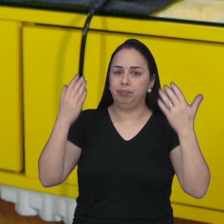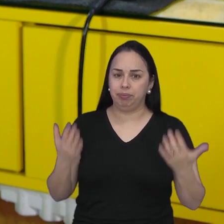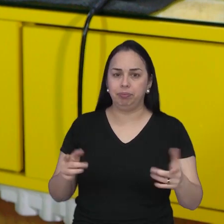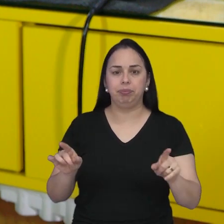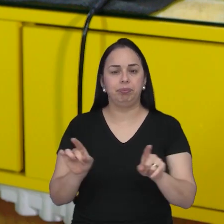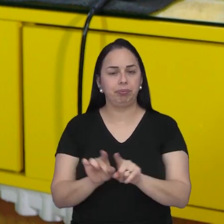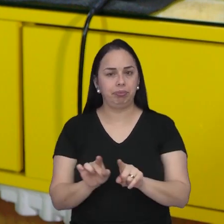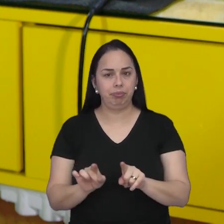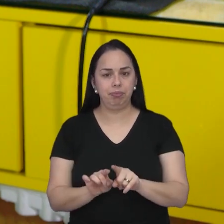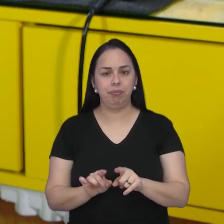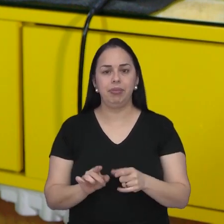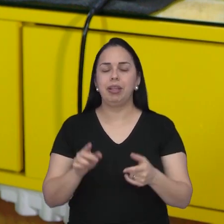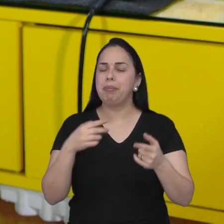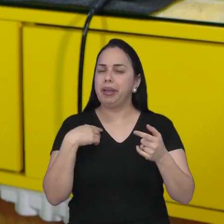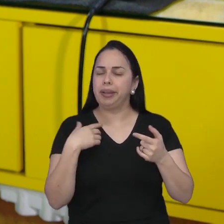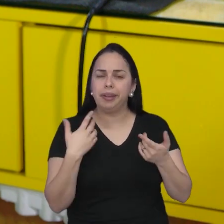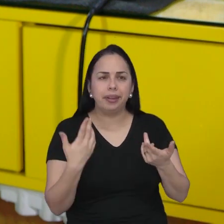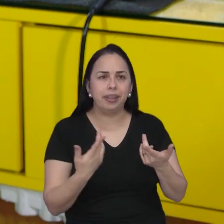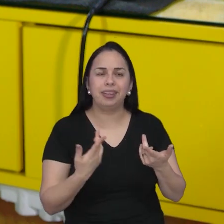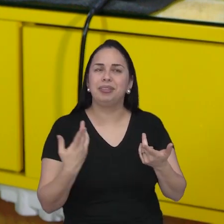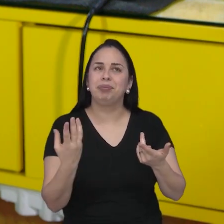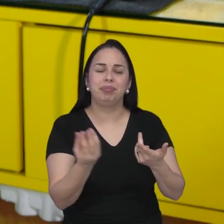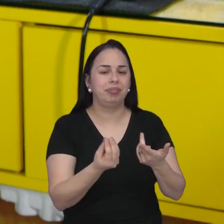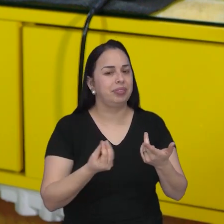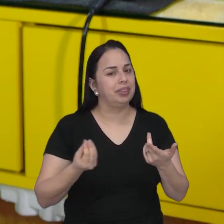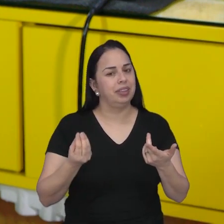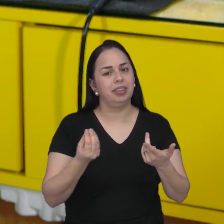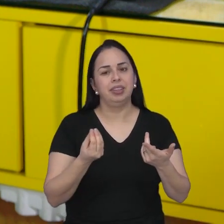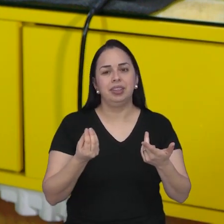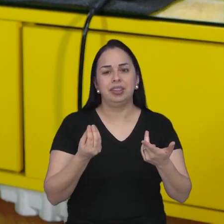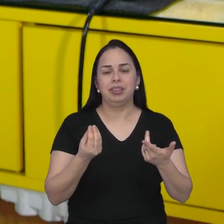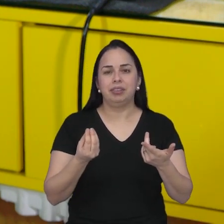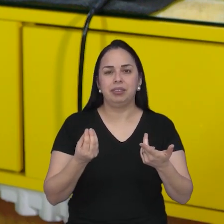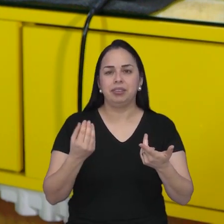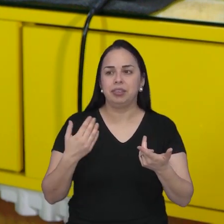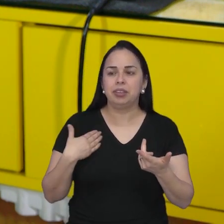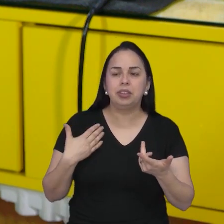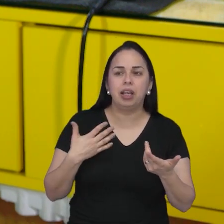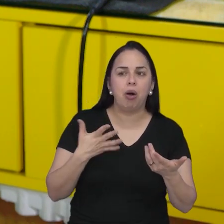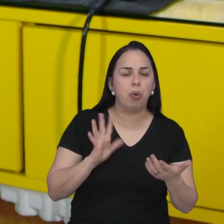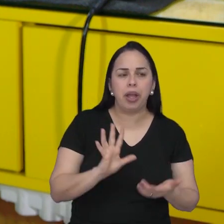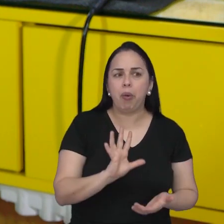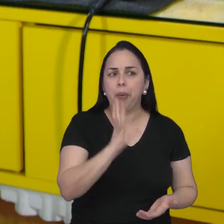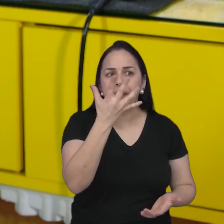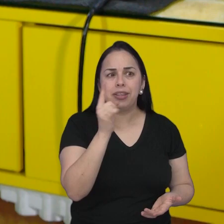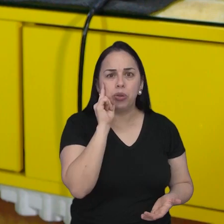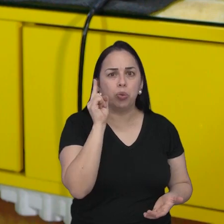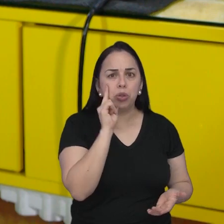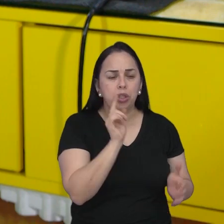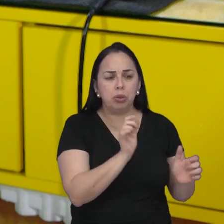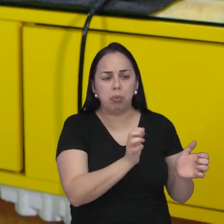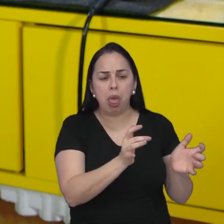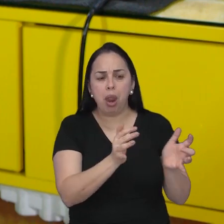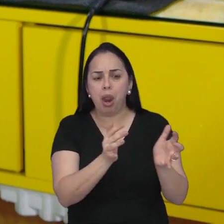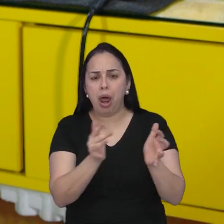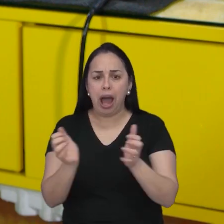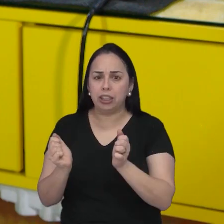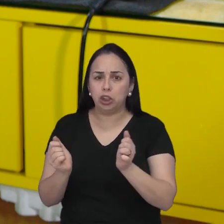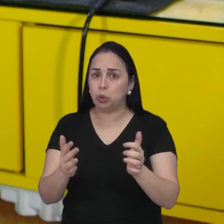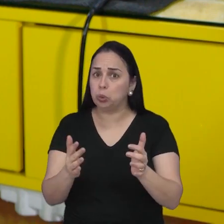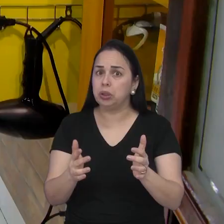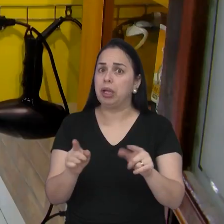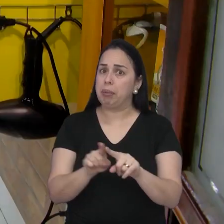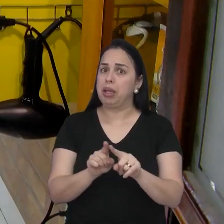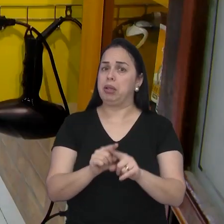para mim, até mesmo analisar coisas que, de repente, vêm acontecendo durante o dia, tipo atitudes que a